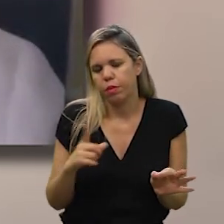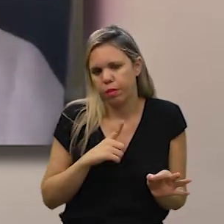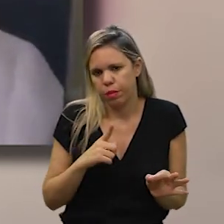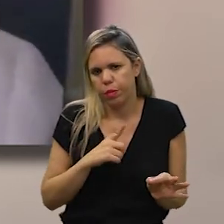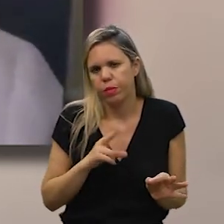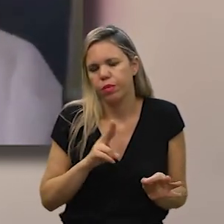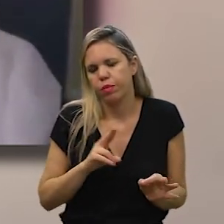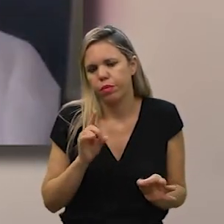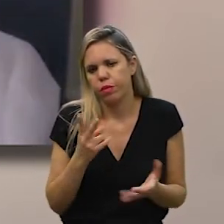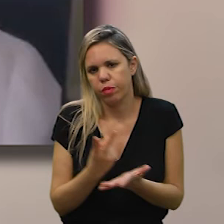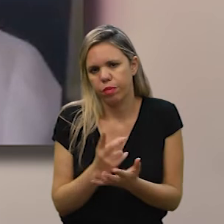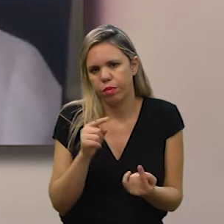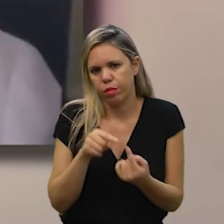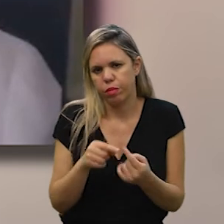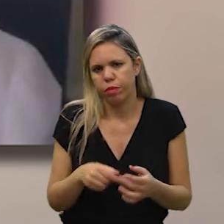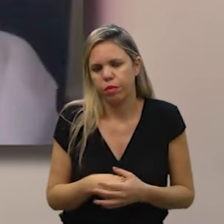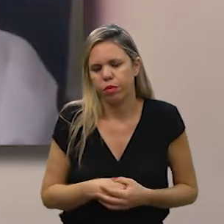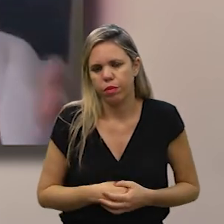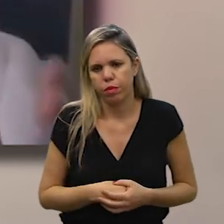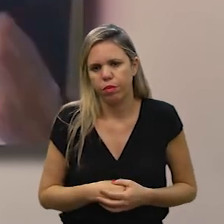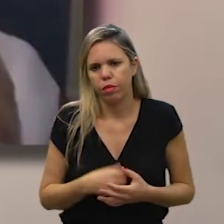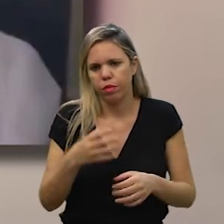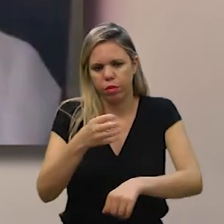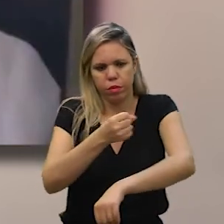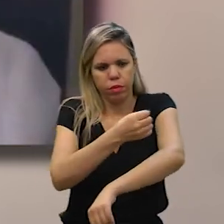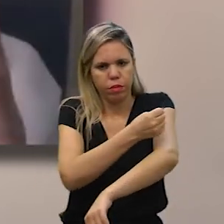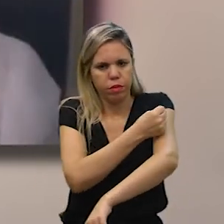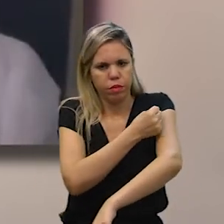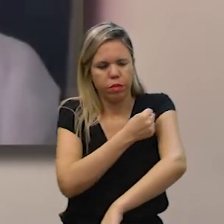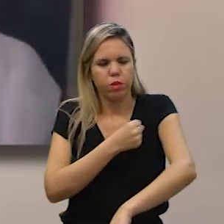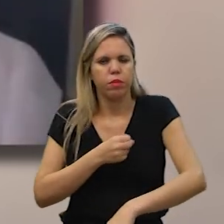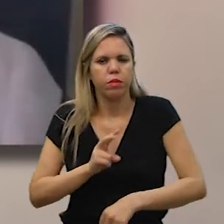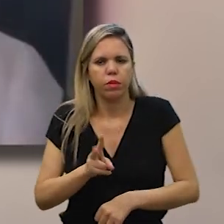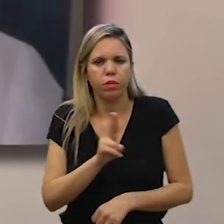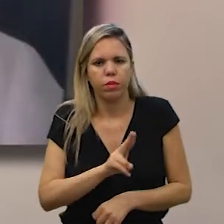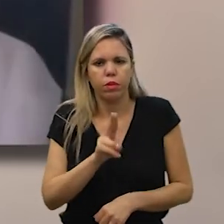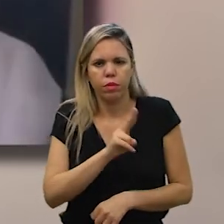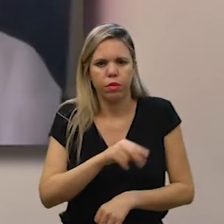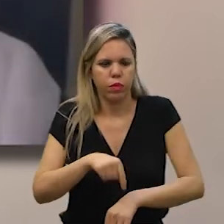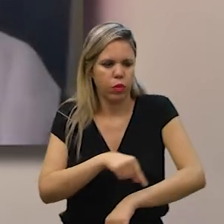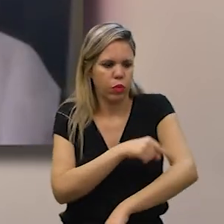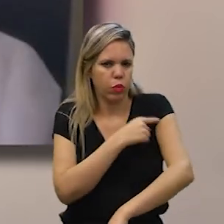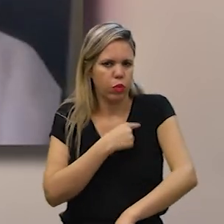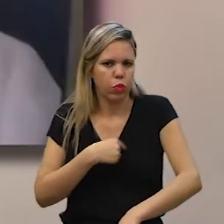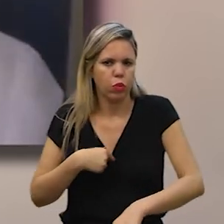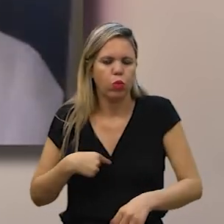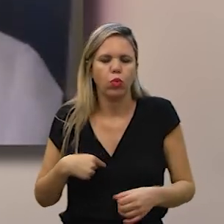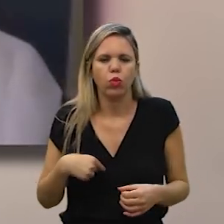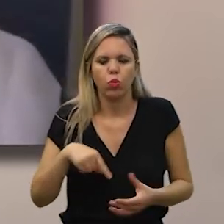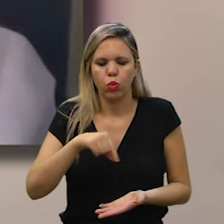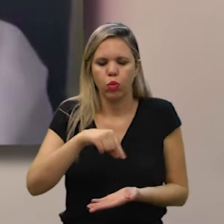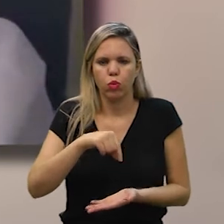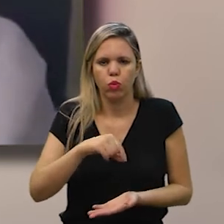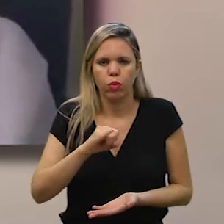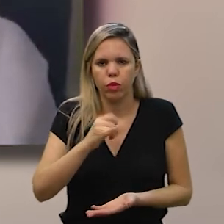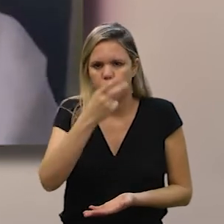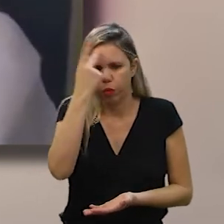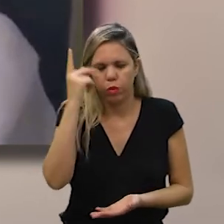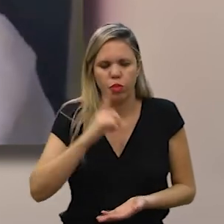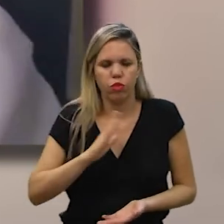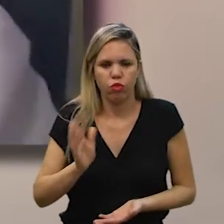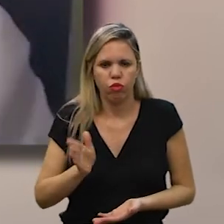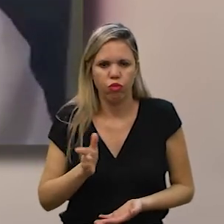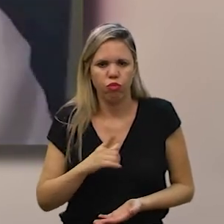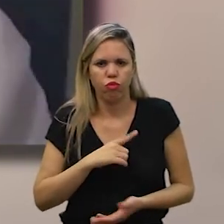que servem com o mesmo objetivo. Hidratante, sempre usar com a pele úmida. Se a pessoa já